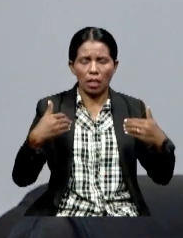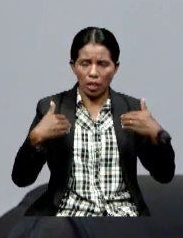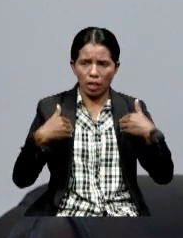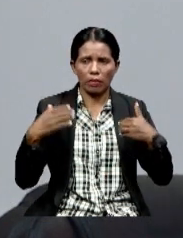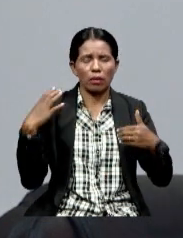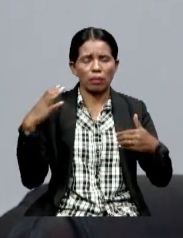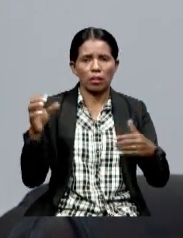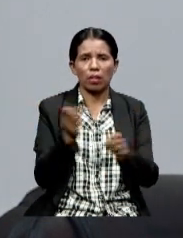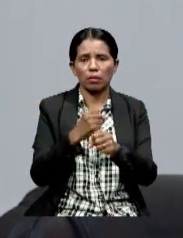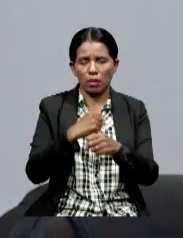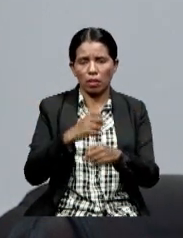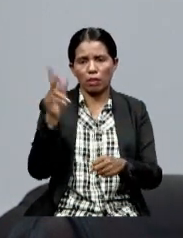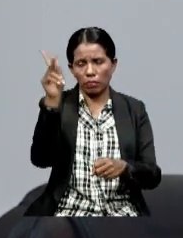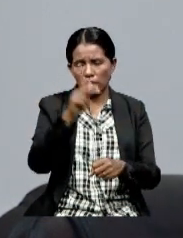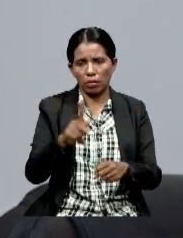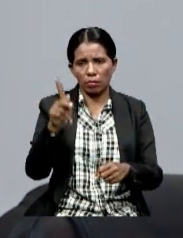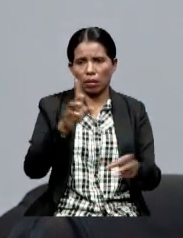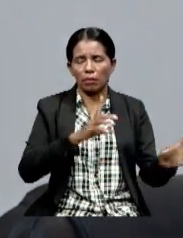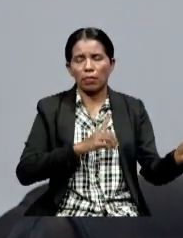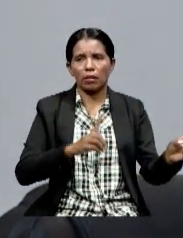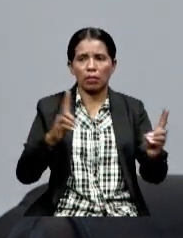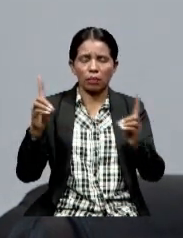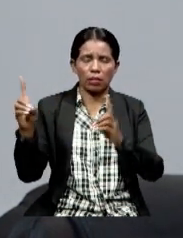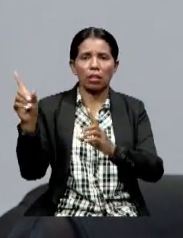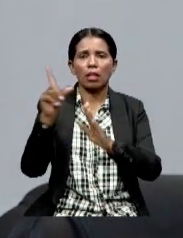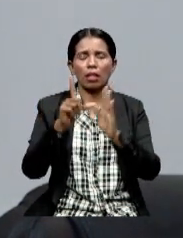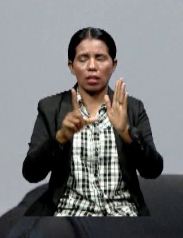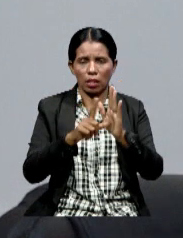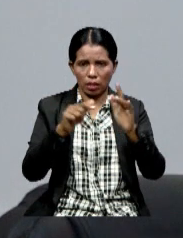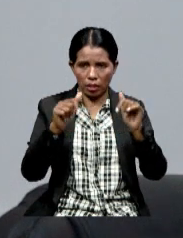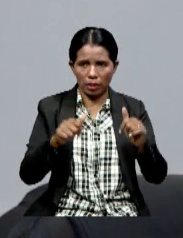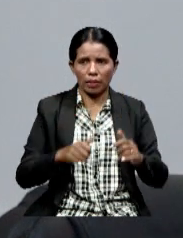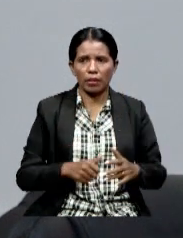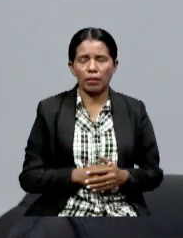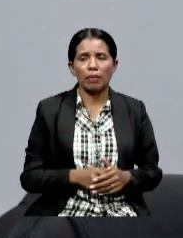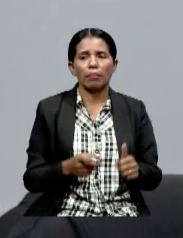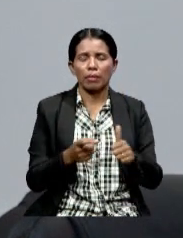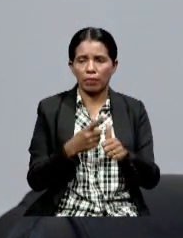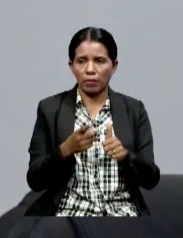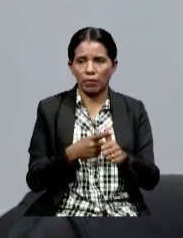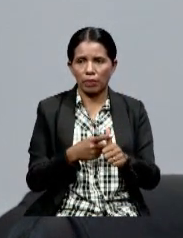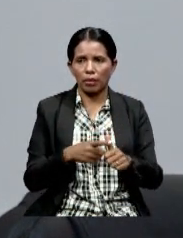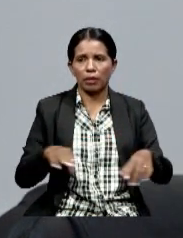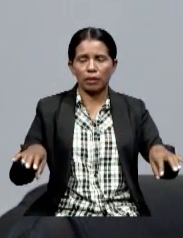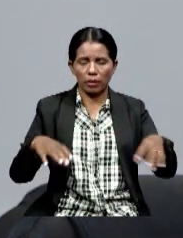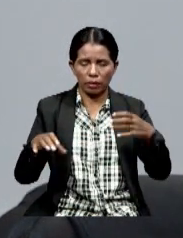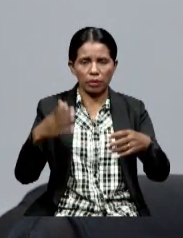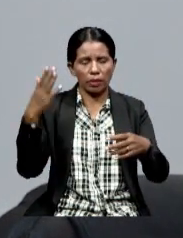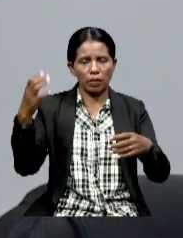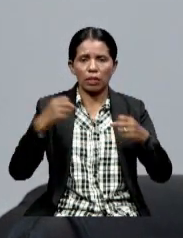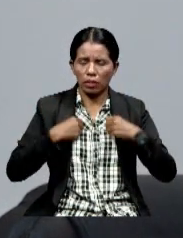a fiscalização para a implementação de um decreto-lei, né? Primeiro, serviços de inspeção de